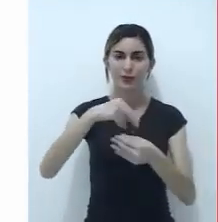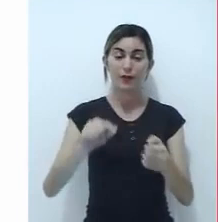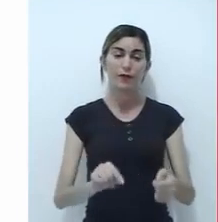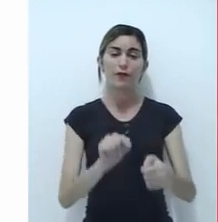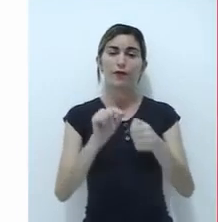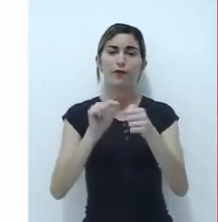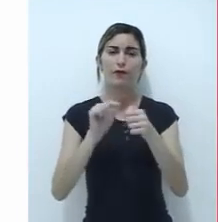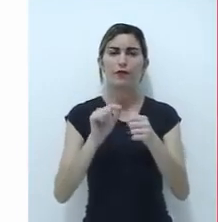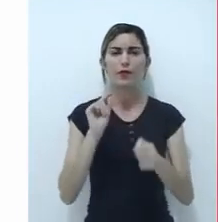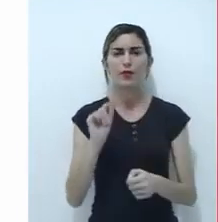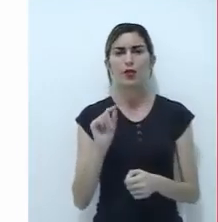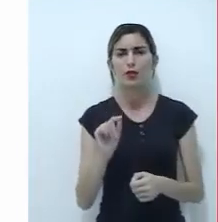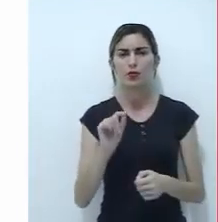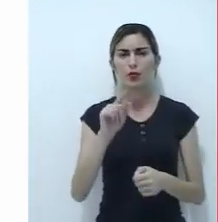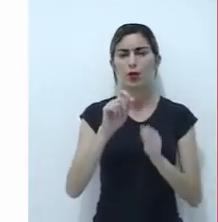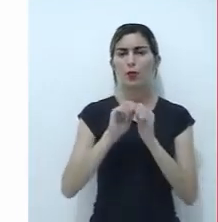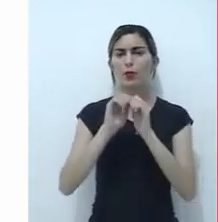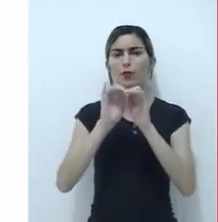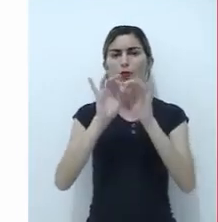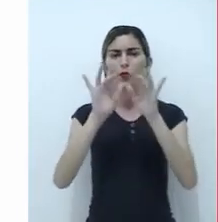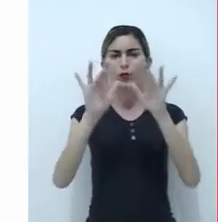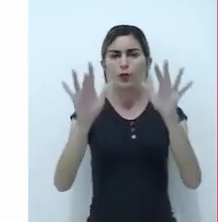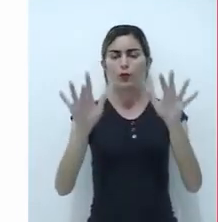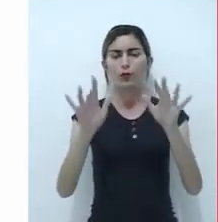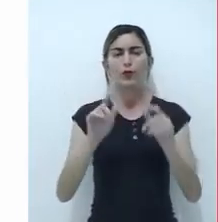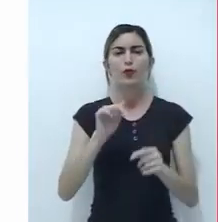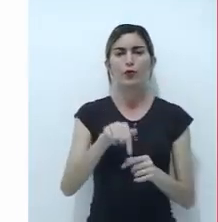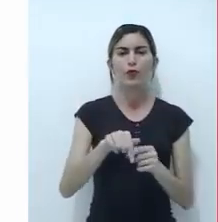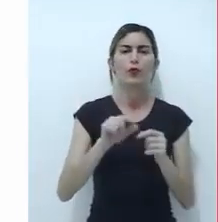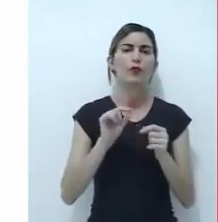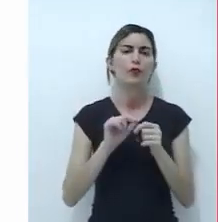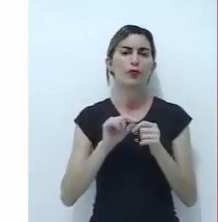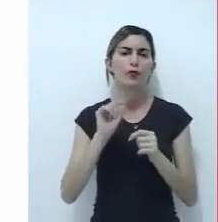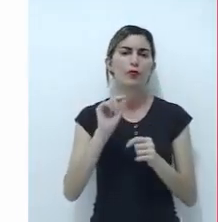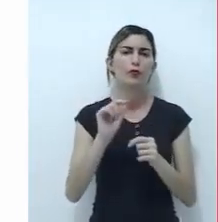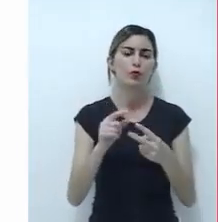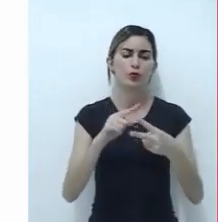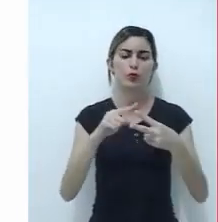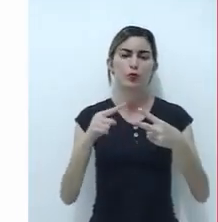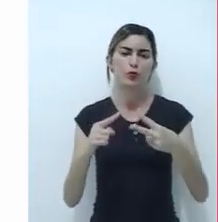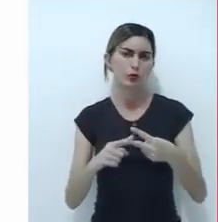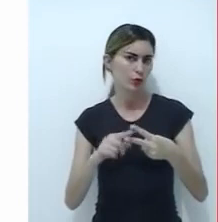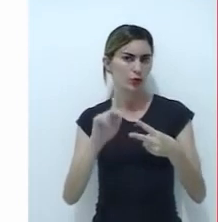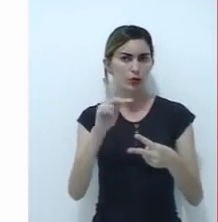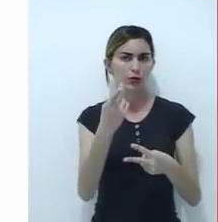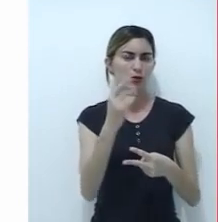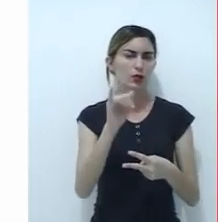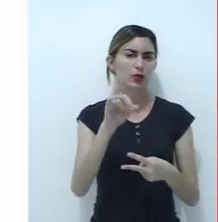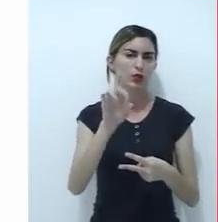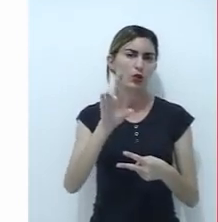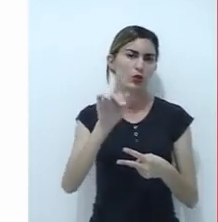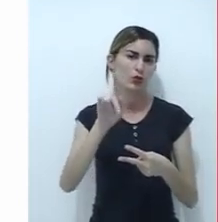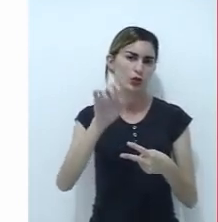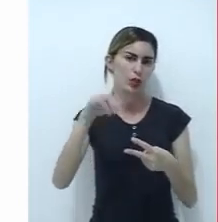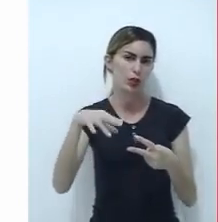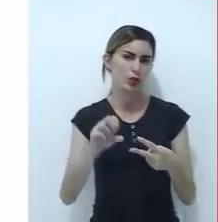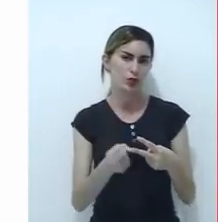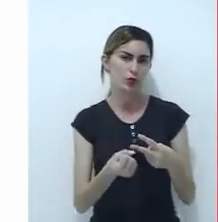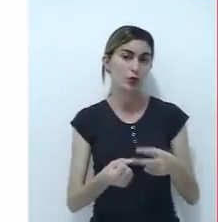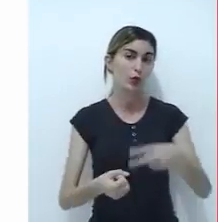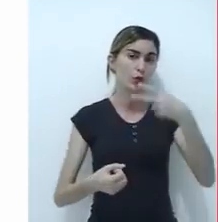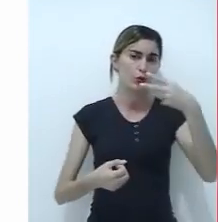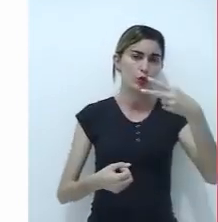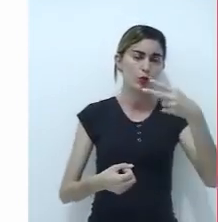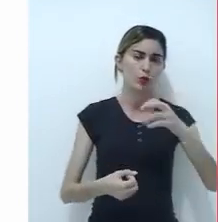em forma gasosa, formando ali o quê? 2 hidrogênios